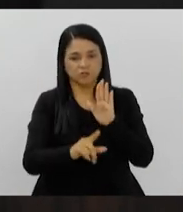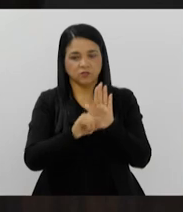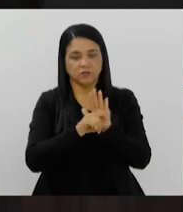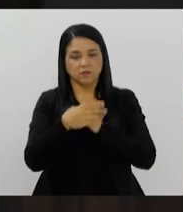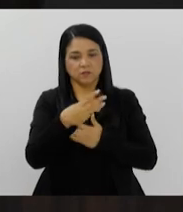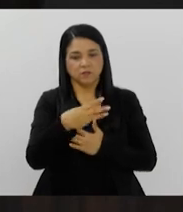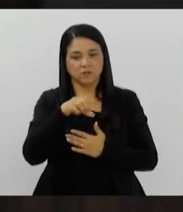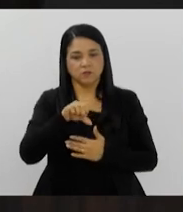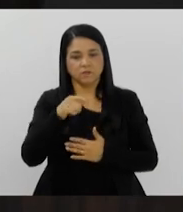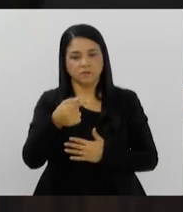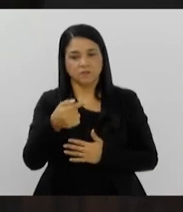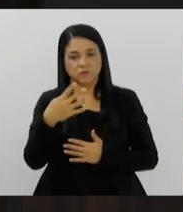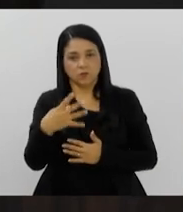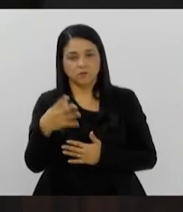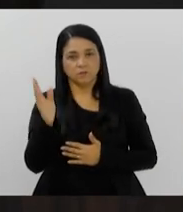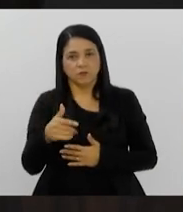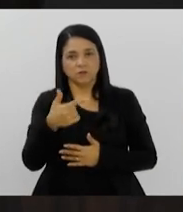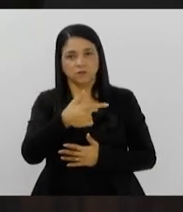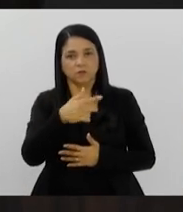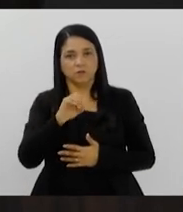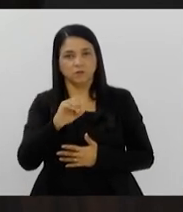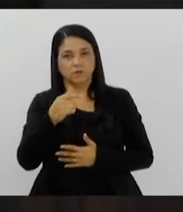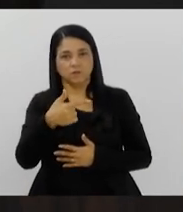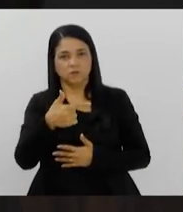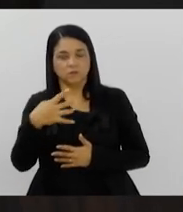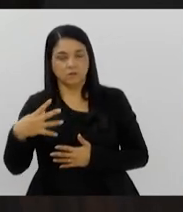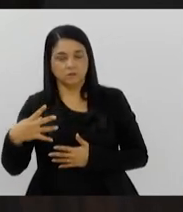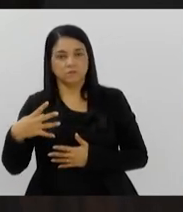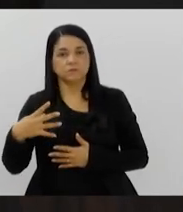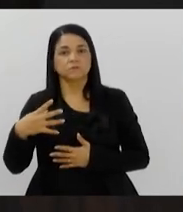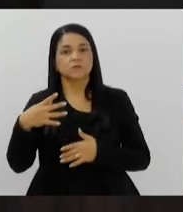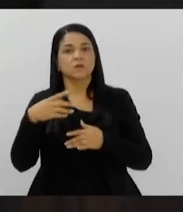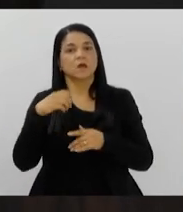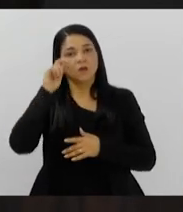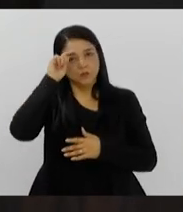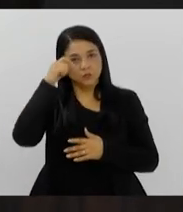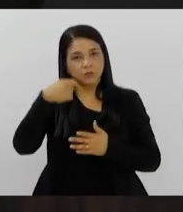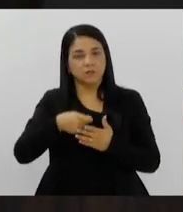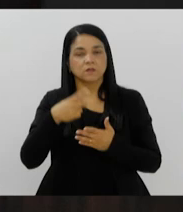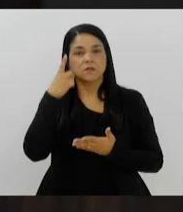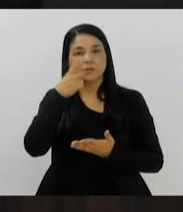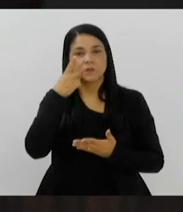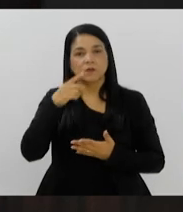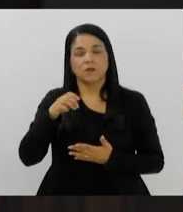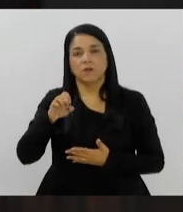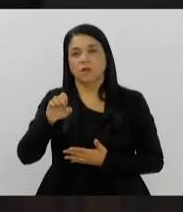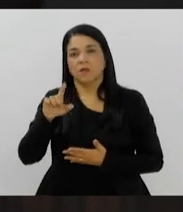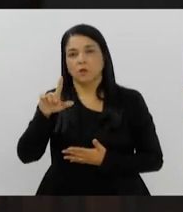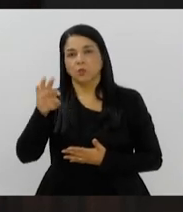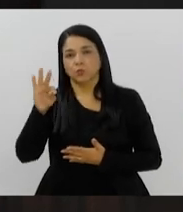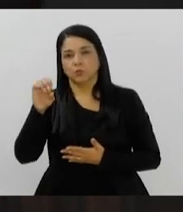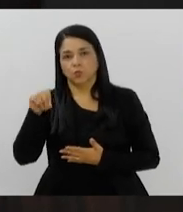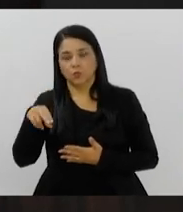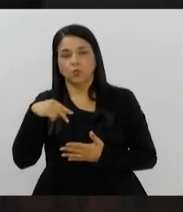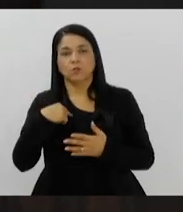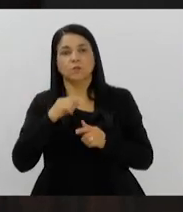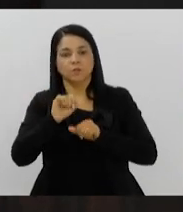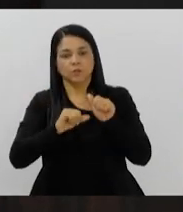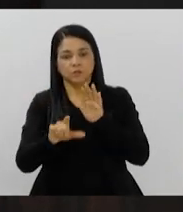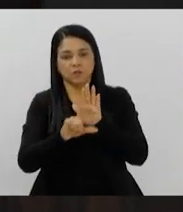projeto de lei 3974 de 2024, de autoria do deputado Elton Cristo, que altera a